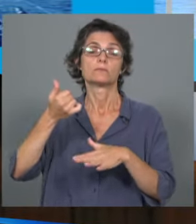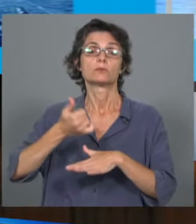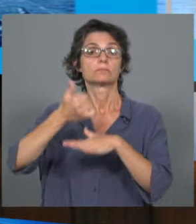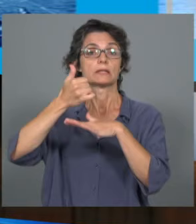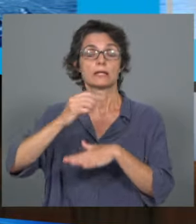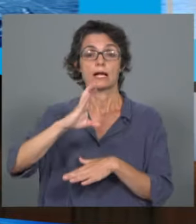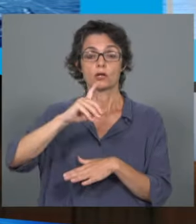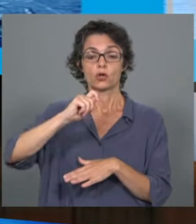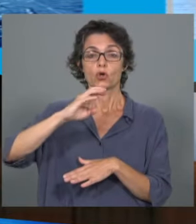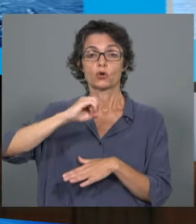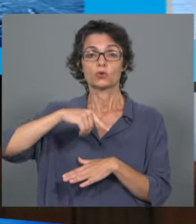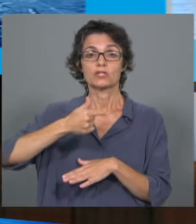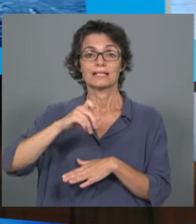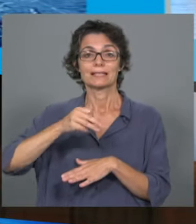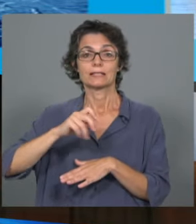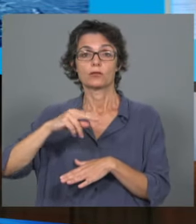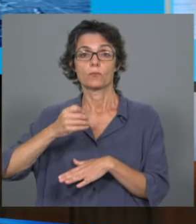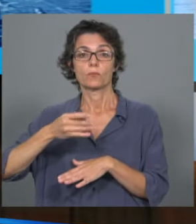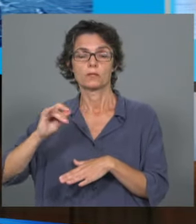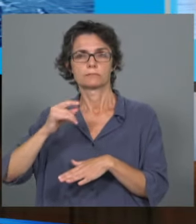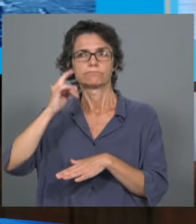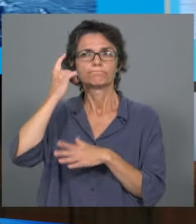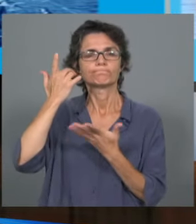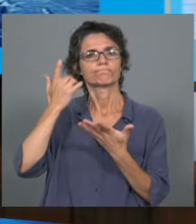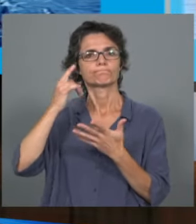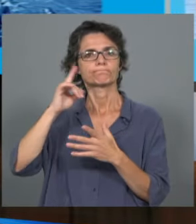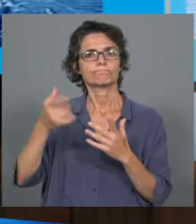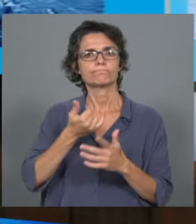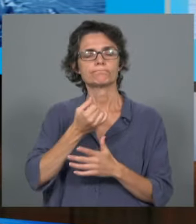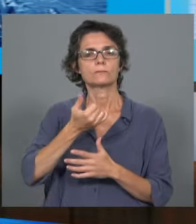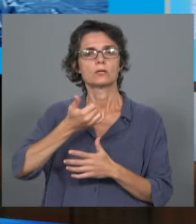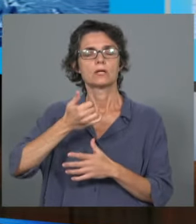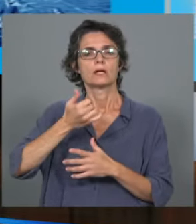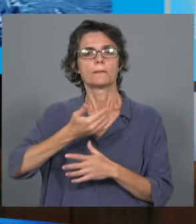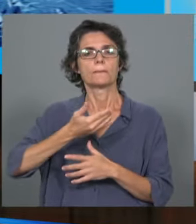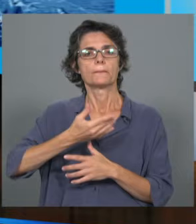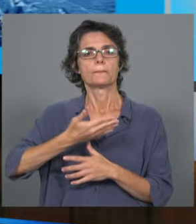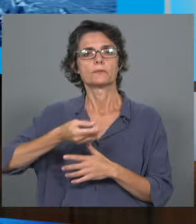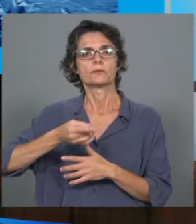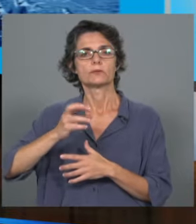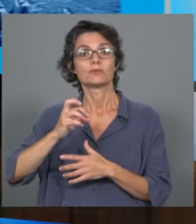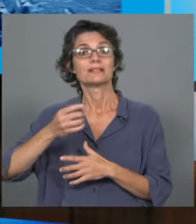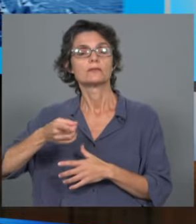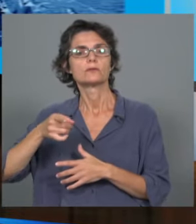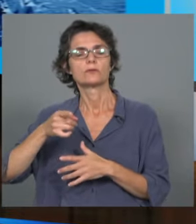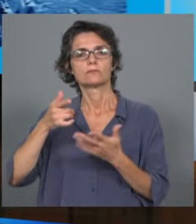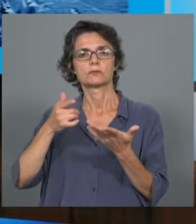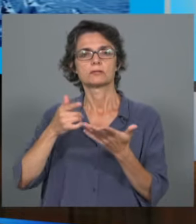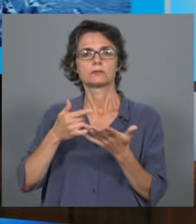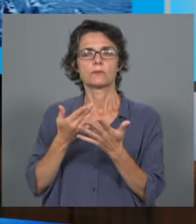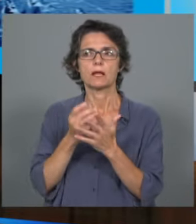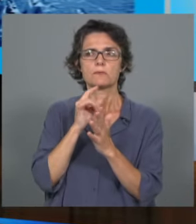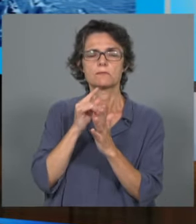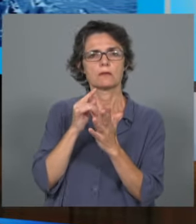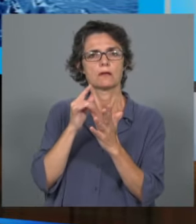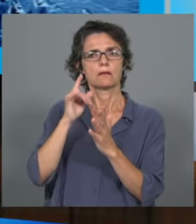89, de pensar, ou dizer da importância de propor um dia de oração pela criação, e que acabou